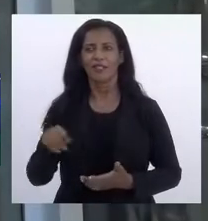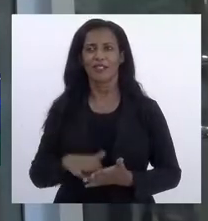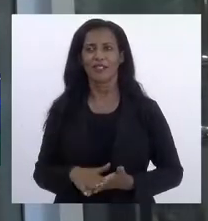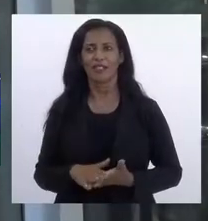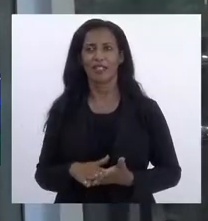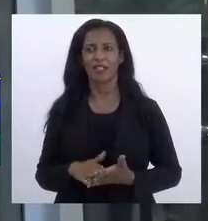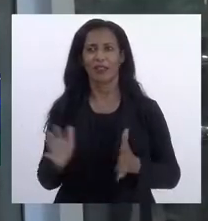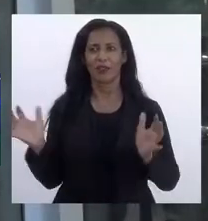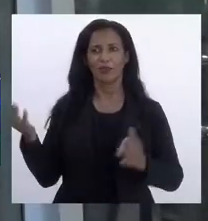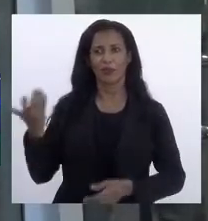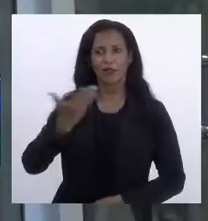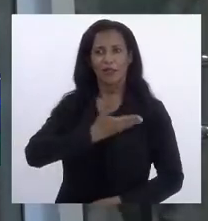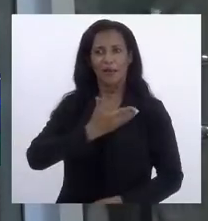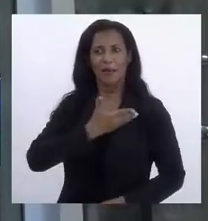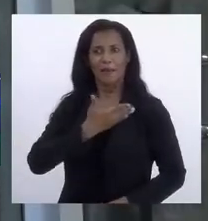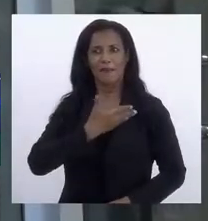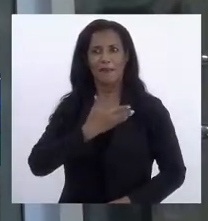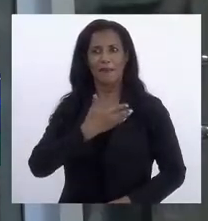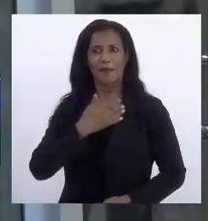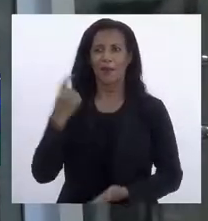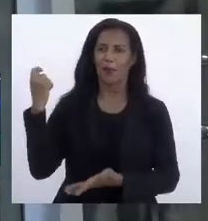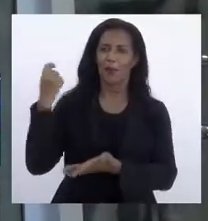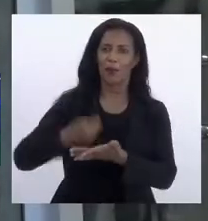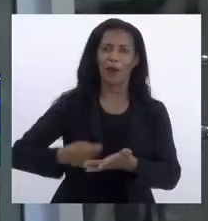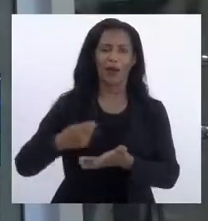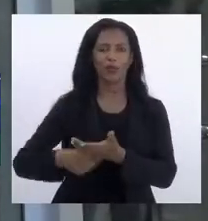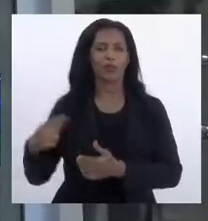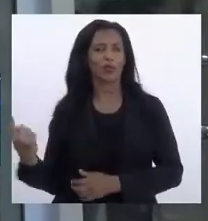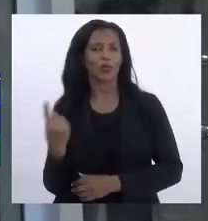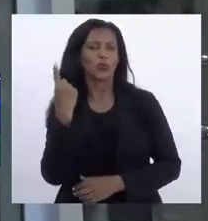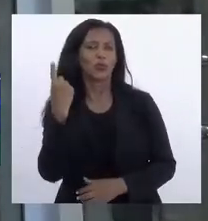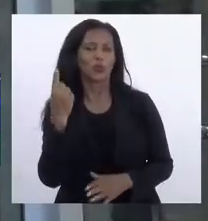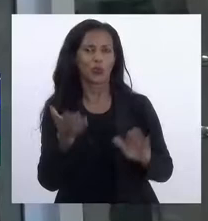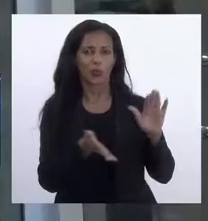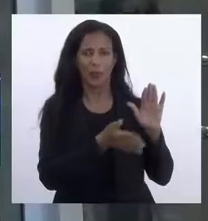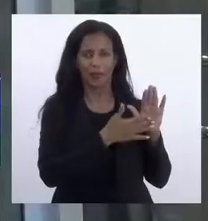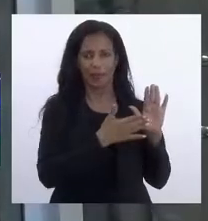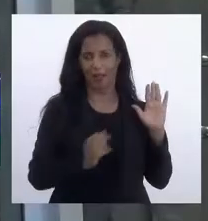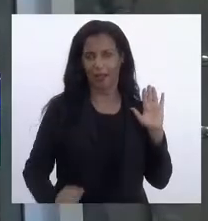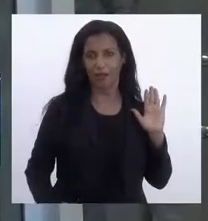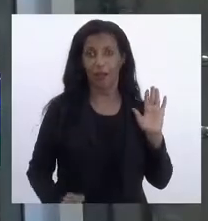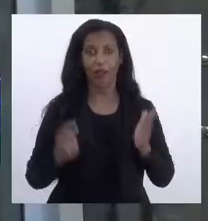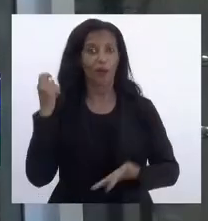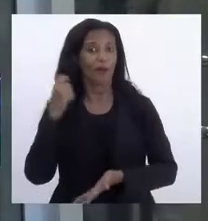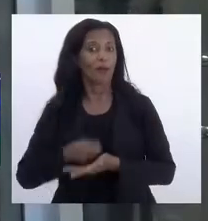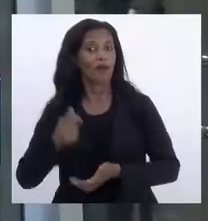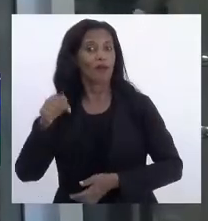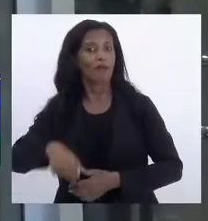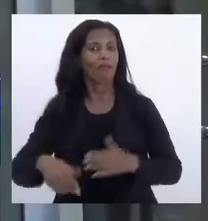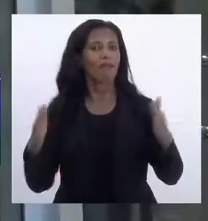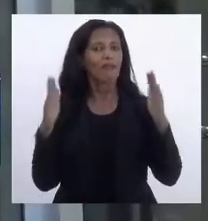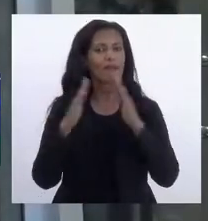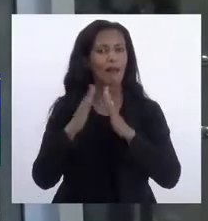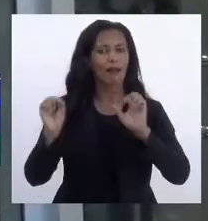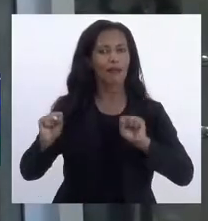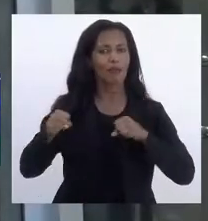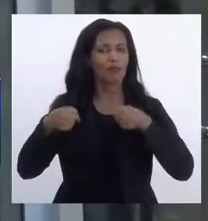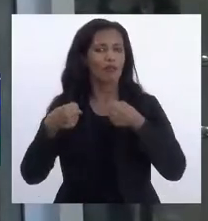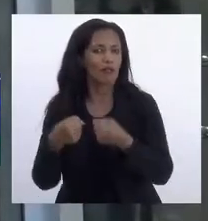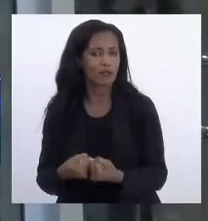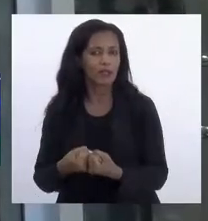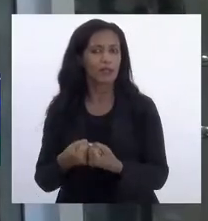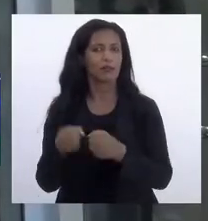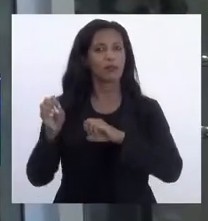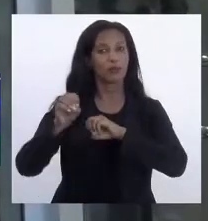de parlamento. Essa não é uma luta de um único mandato. Essa é uma luta dessa casa pelo fortalecimento